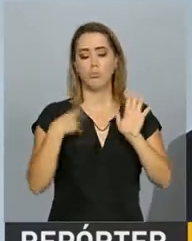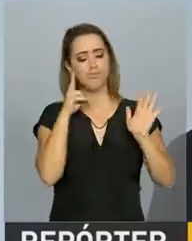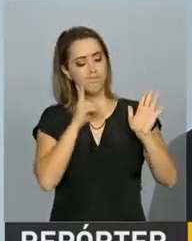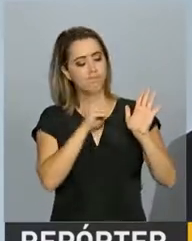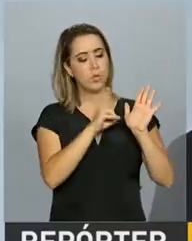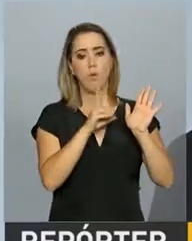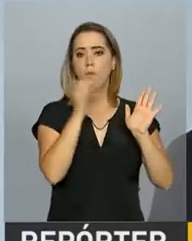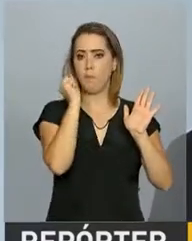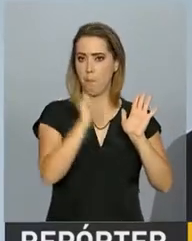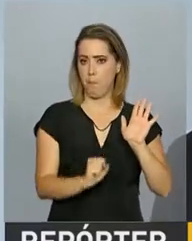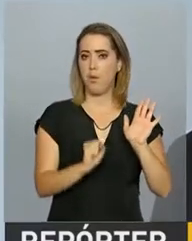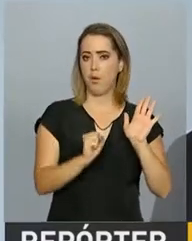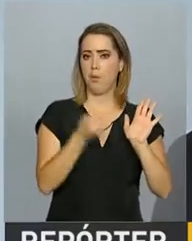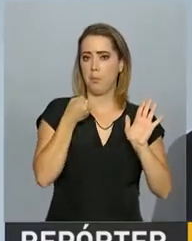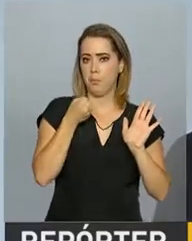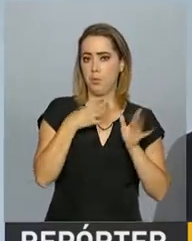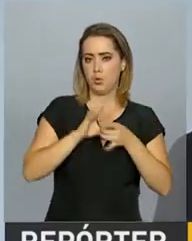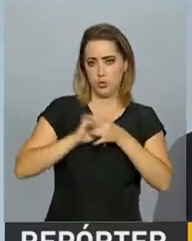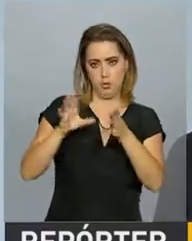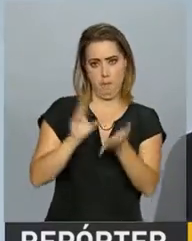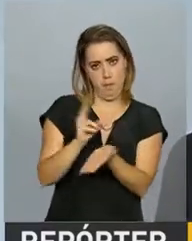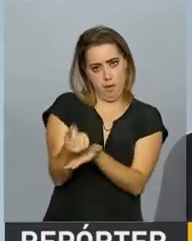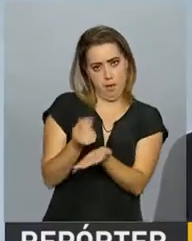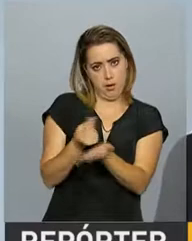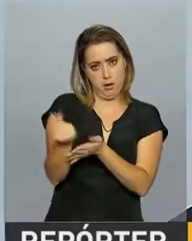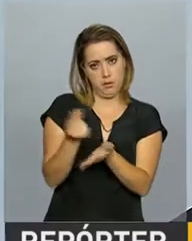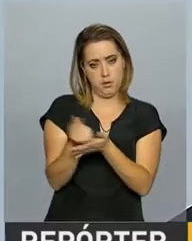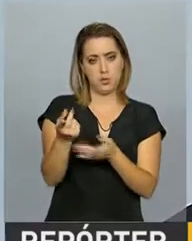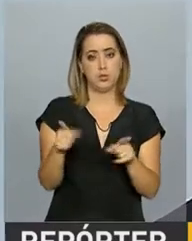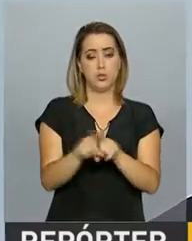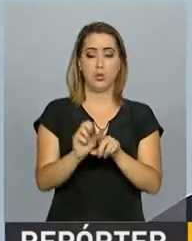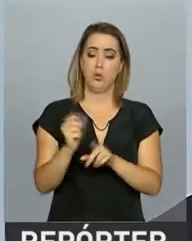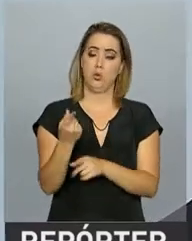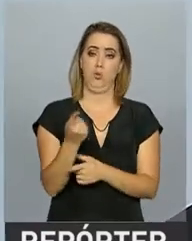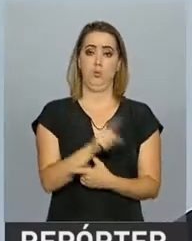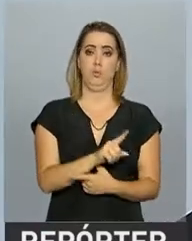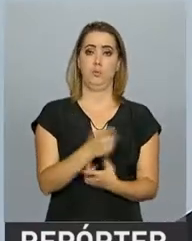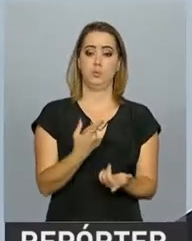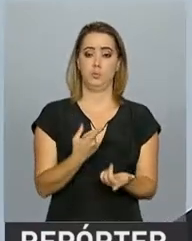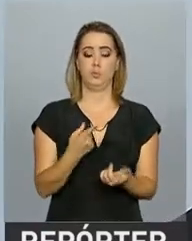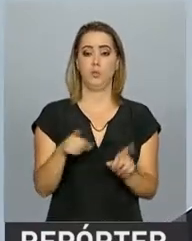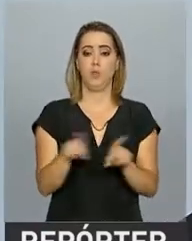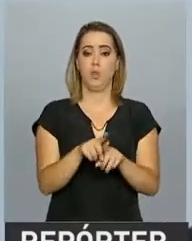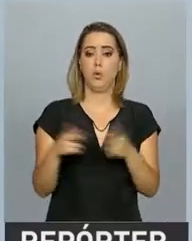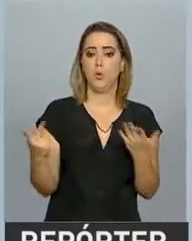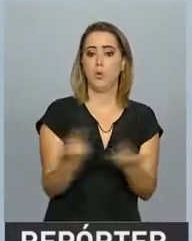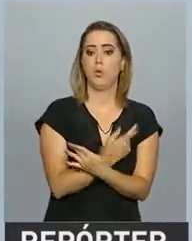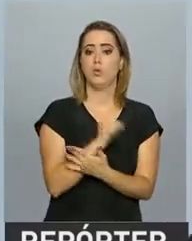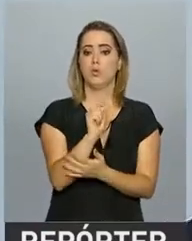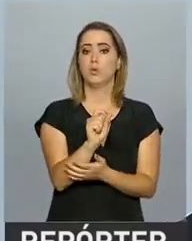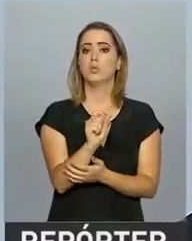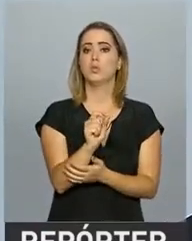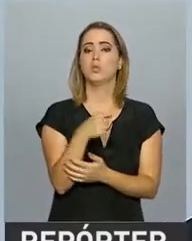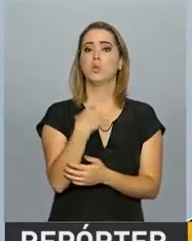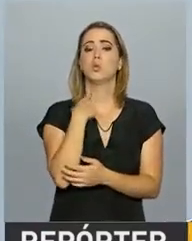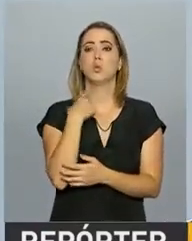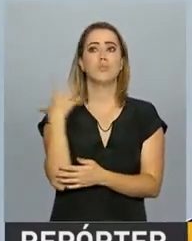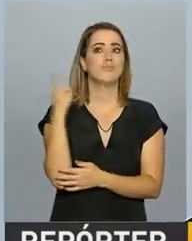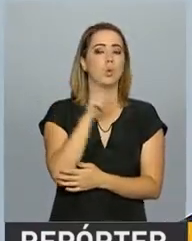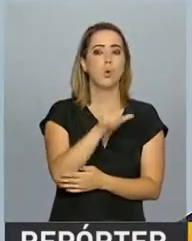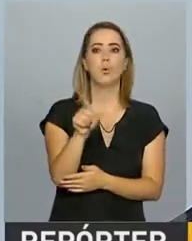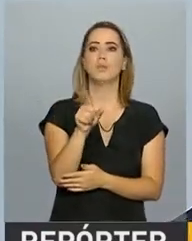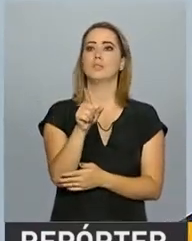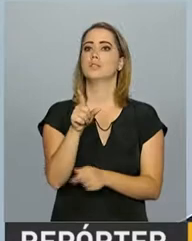permitir dar o aval, porque nós temos o fundo de aval do Sebrae. Isso faz com que a gente tenha um ganho de agilidade no Banco do Brasil,